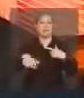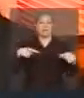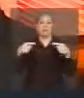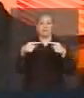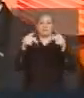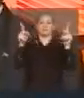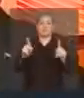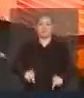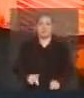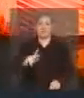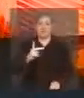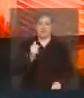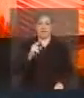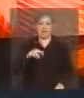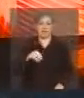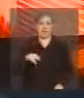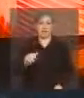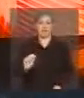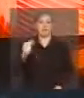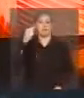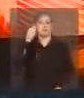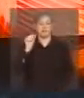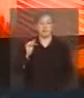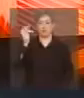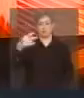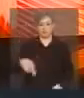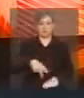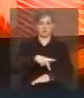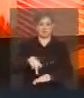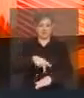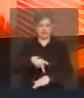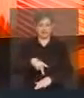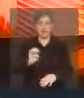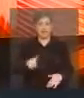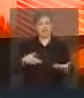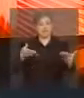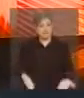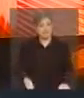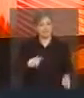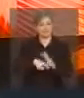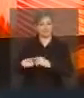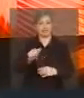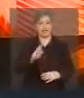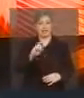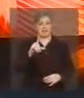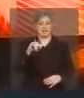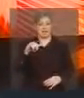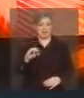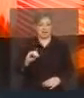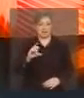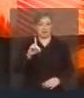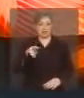harmonia. Na medida em que a gente pensa no futuro do país. É assim, meu querido Abílio Diniz, que